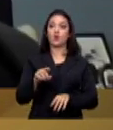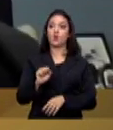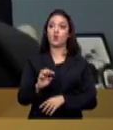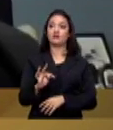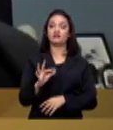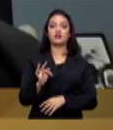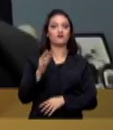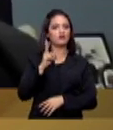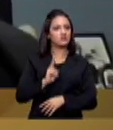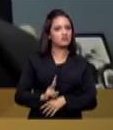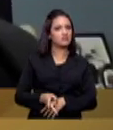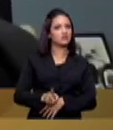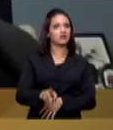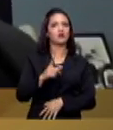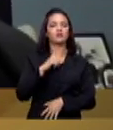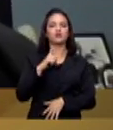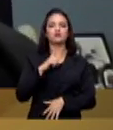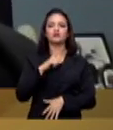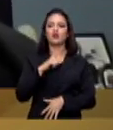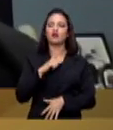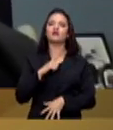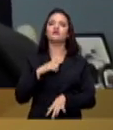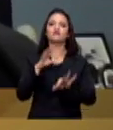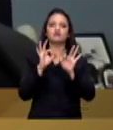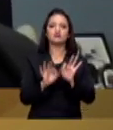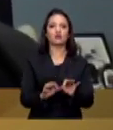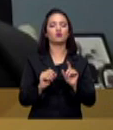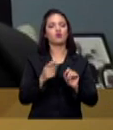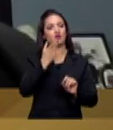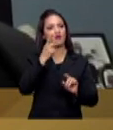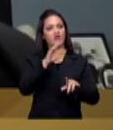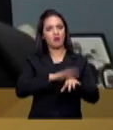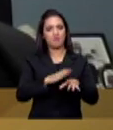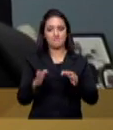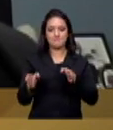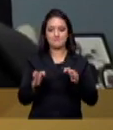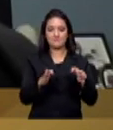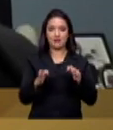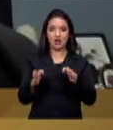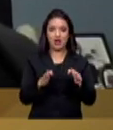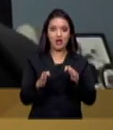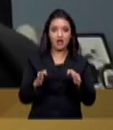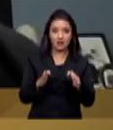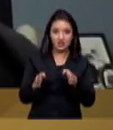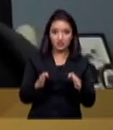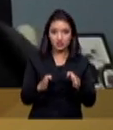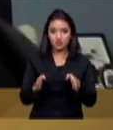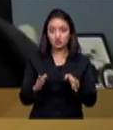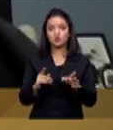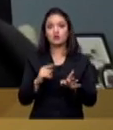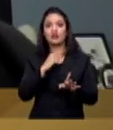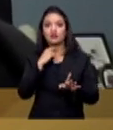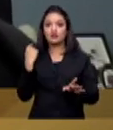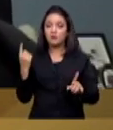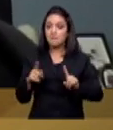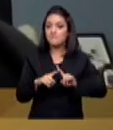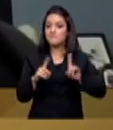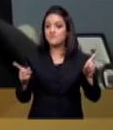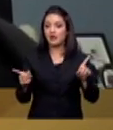sempre perfilhou a tese de que se tratava, sim, de um prazo decadencial que não impedia